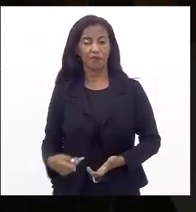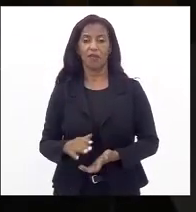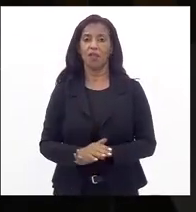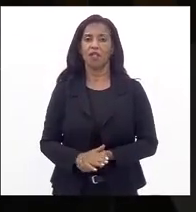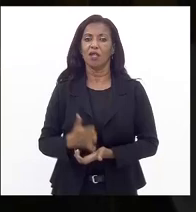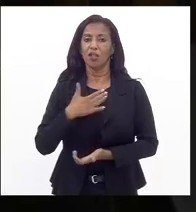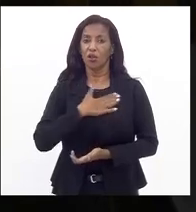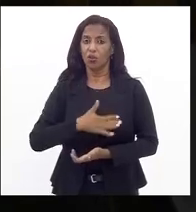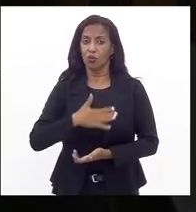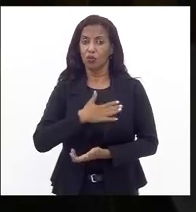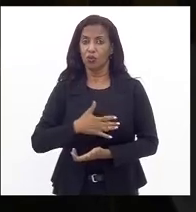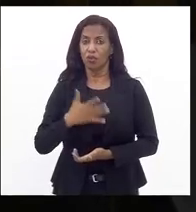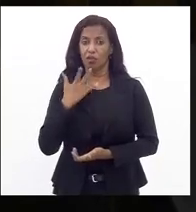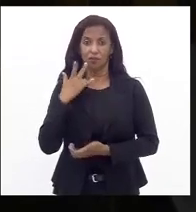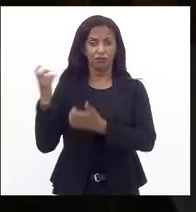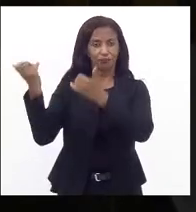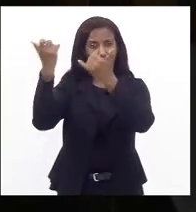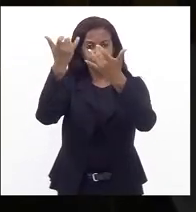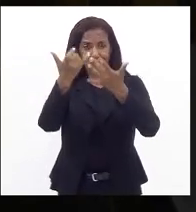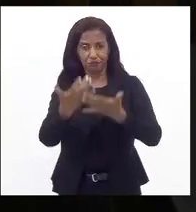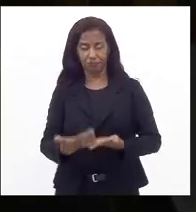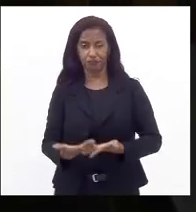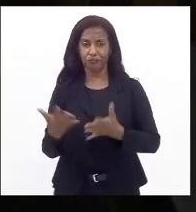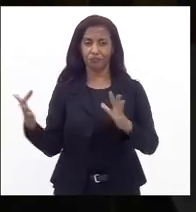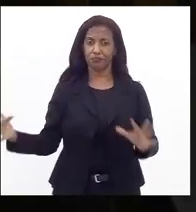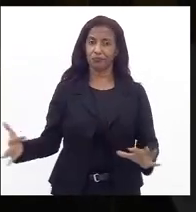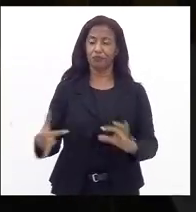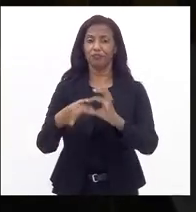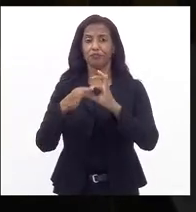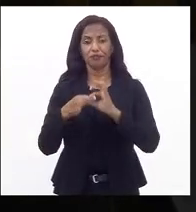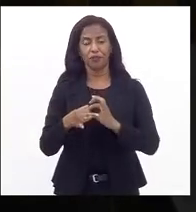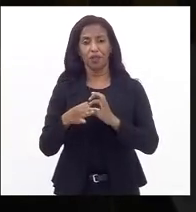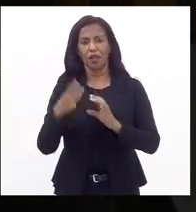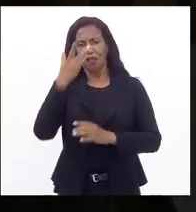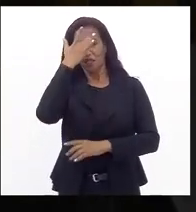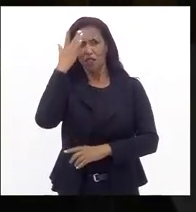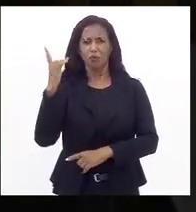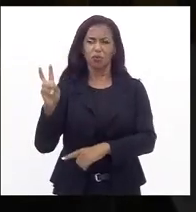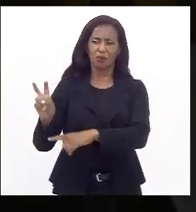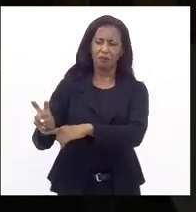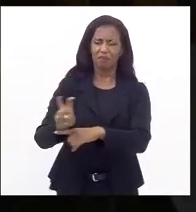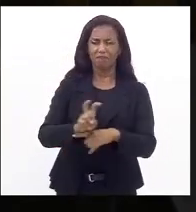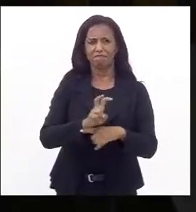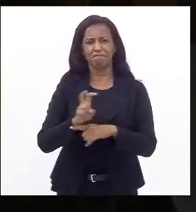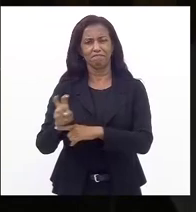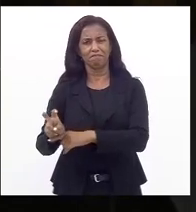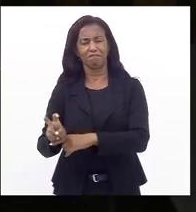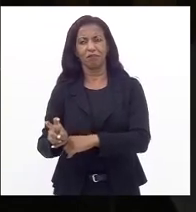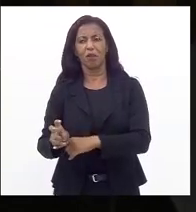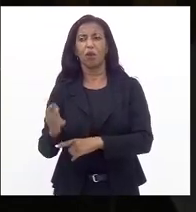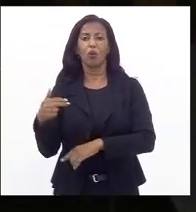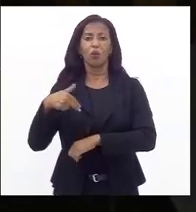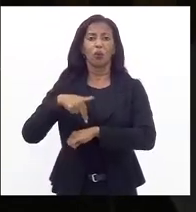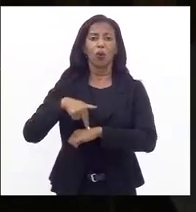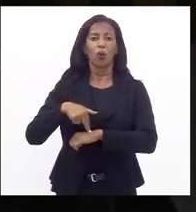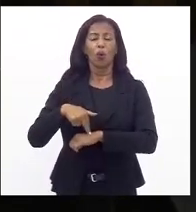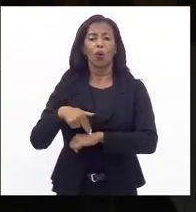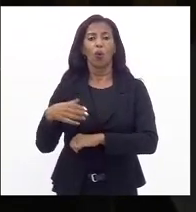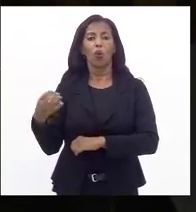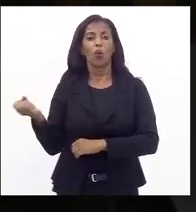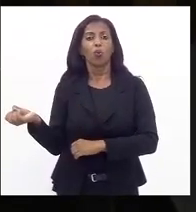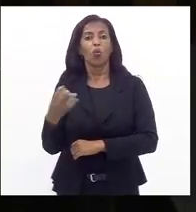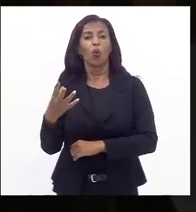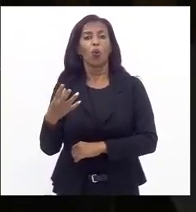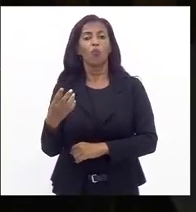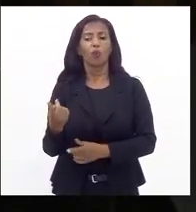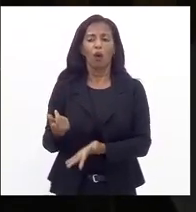gostaria de dizer que eu queria esse a Philco e se a Philco daqueles que estão sentados aqui como nós viemos aqui discutir novos recursos